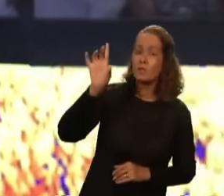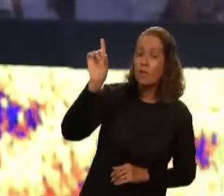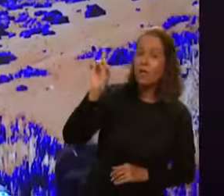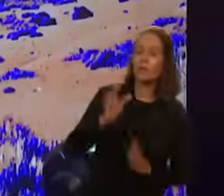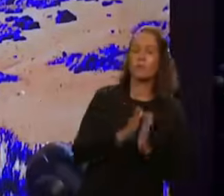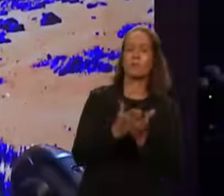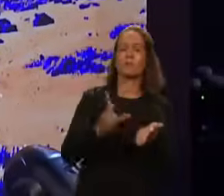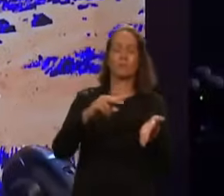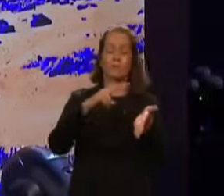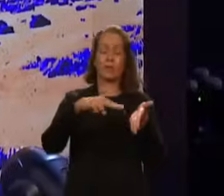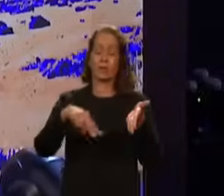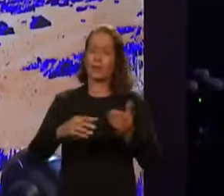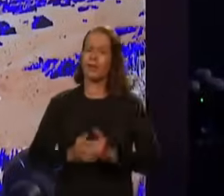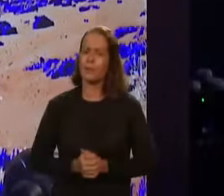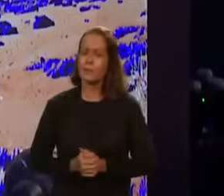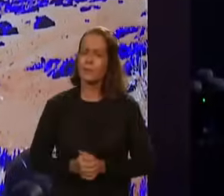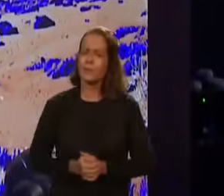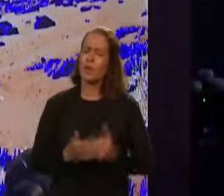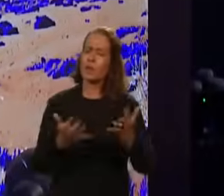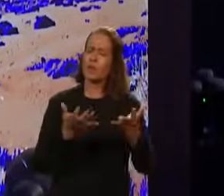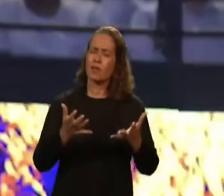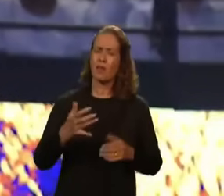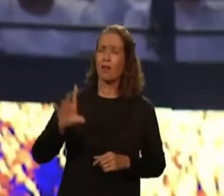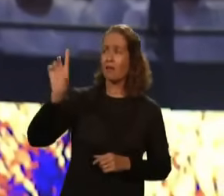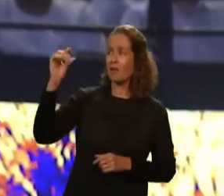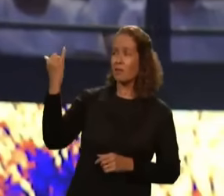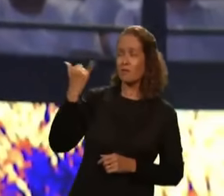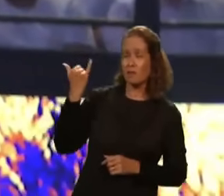Quer ouvir a voz de Deus? Leia a Bíblia em voz alta.